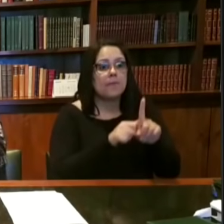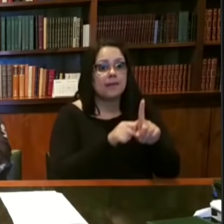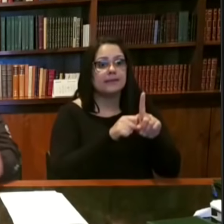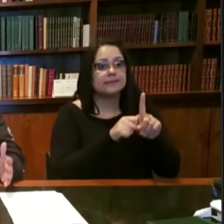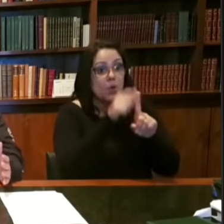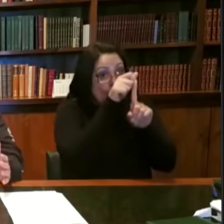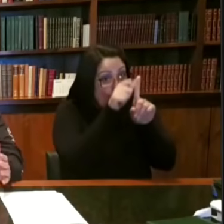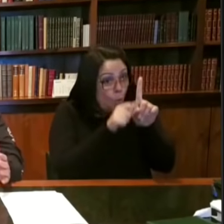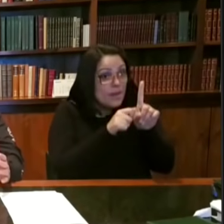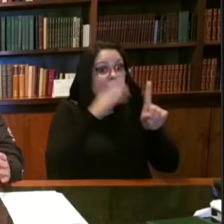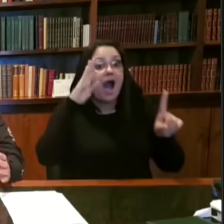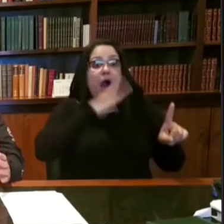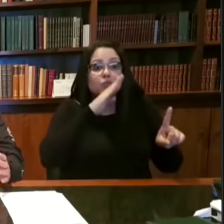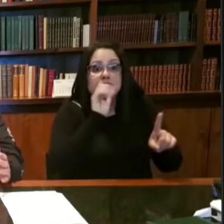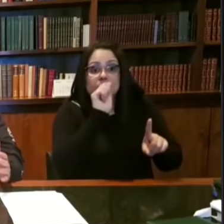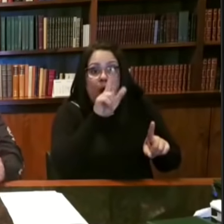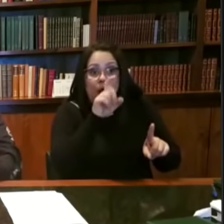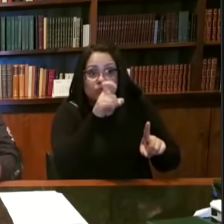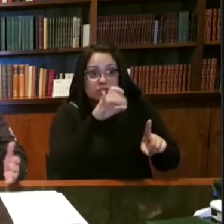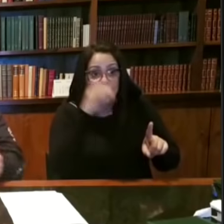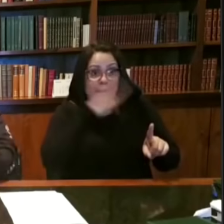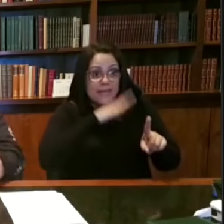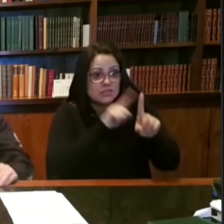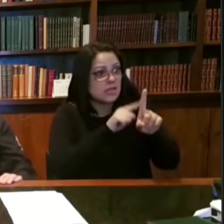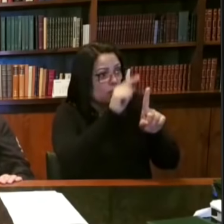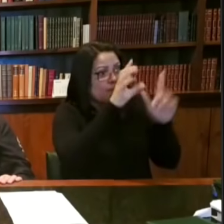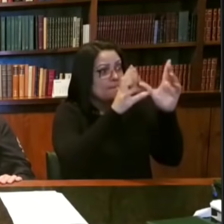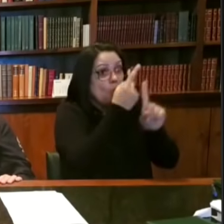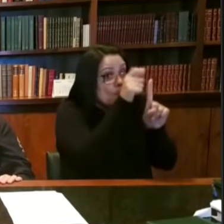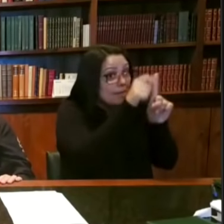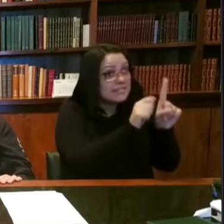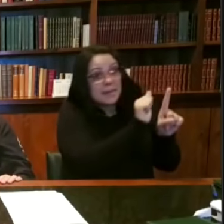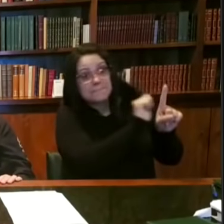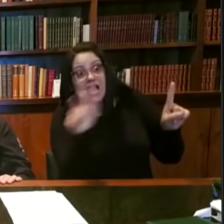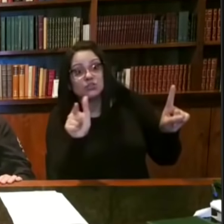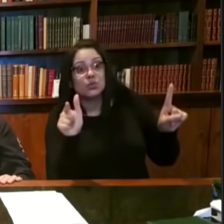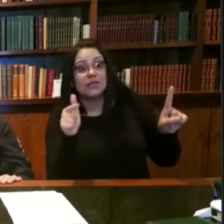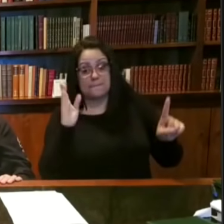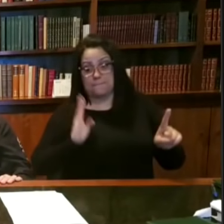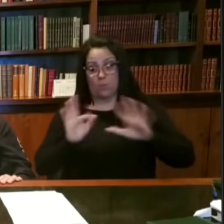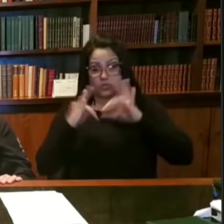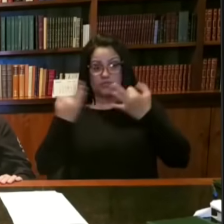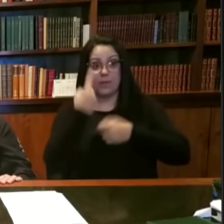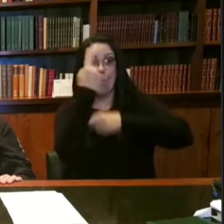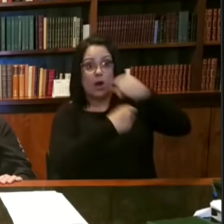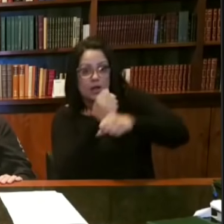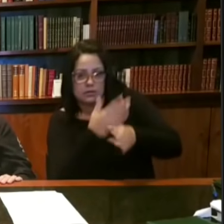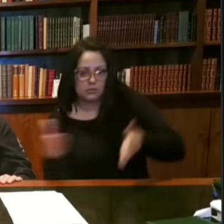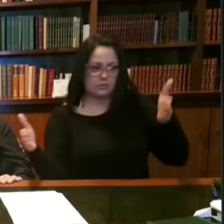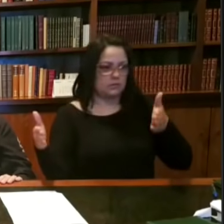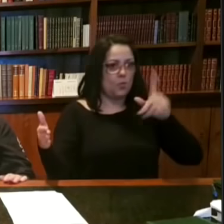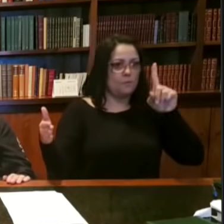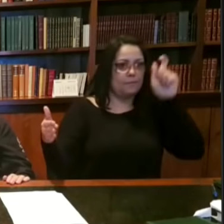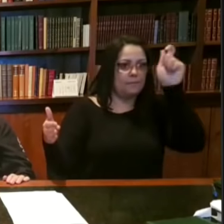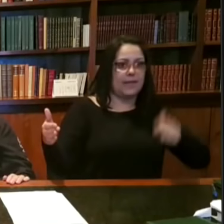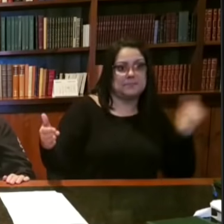50 vale milhões. Mais do que o, déficit, o Bolsa Família de um ano todo com o 13º. O Bolsa Família do ano inteiro é 50